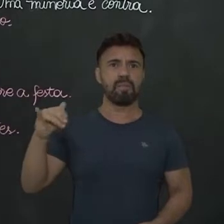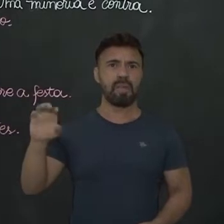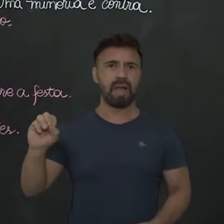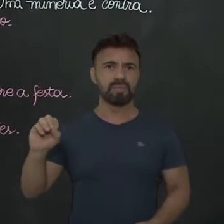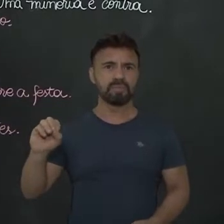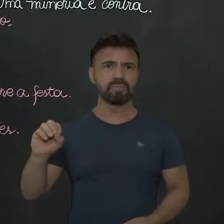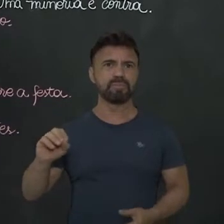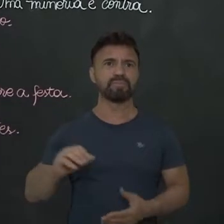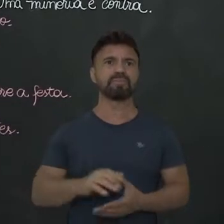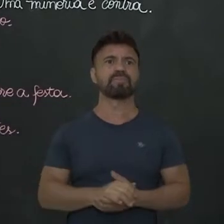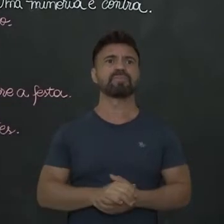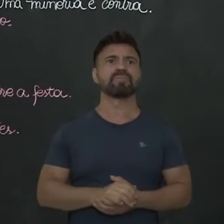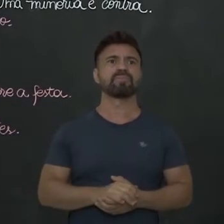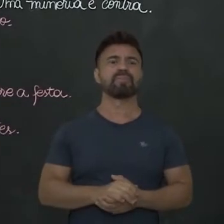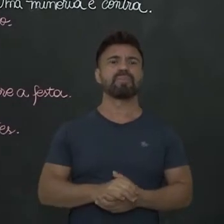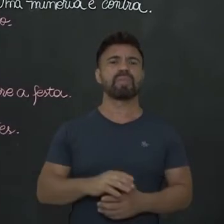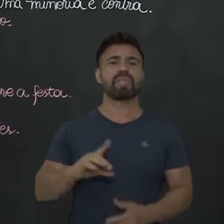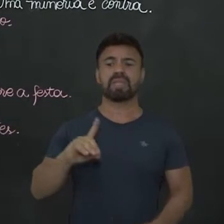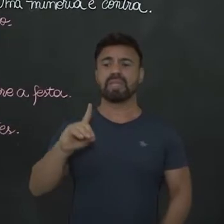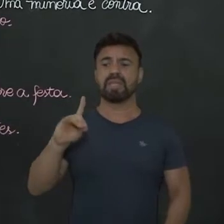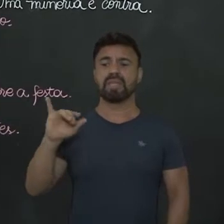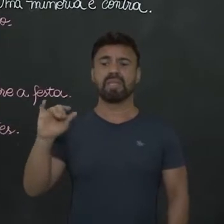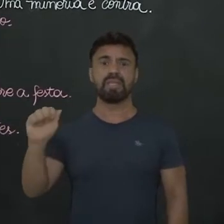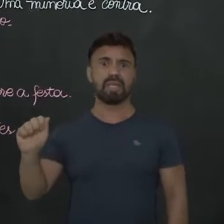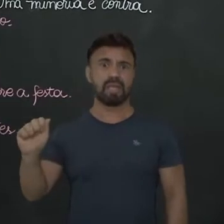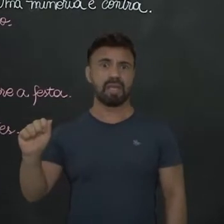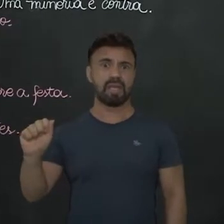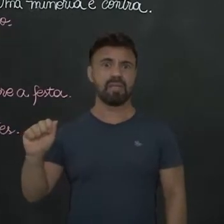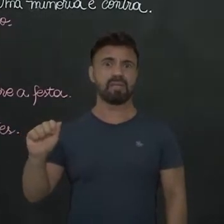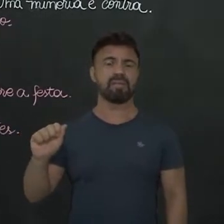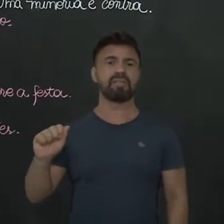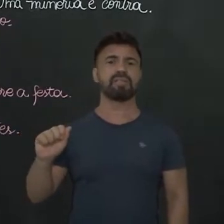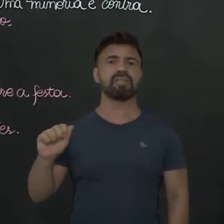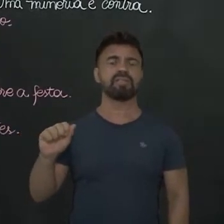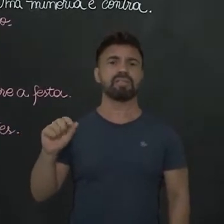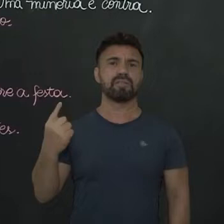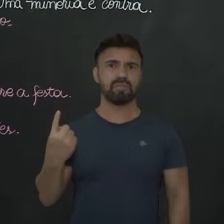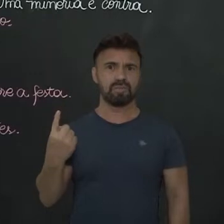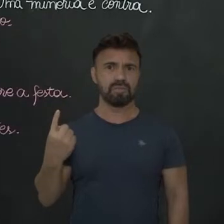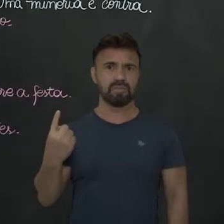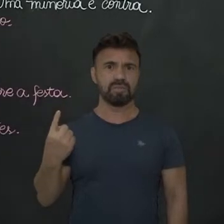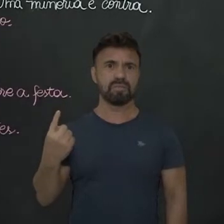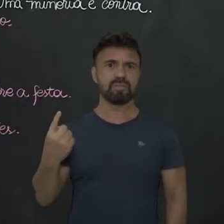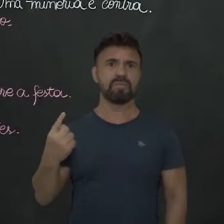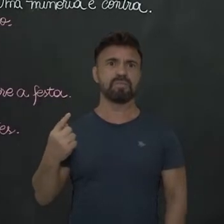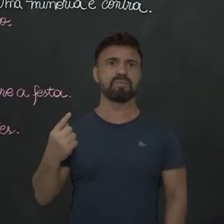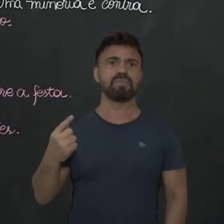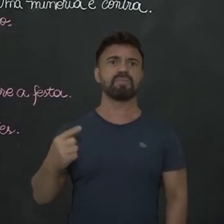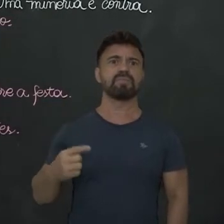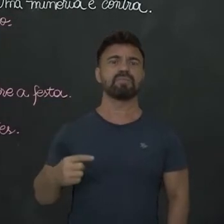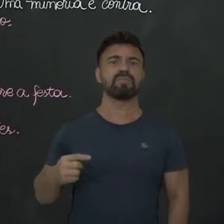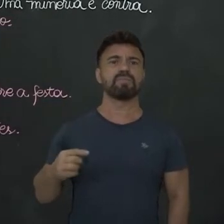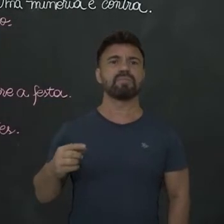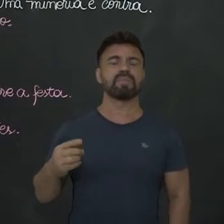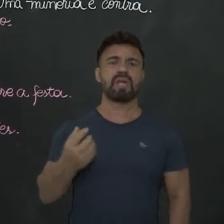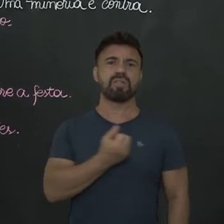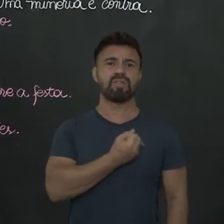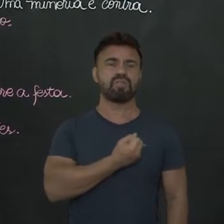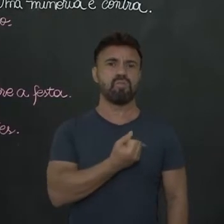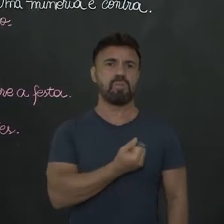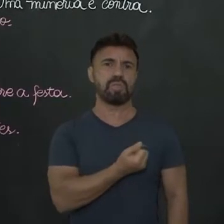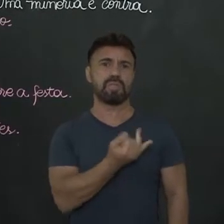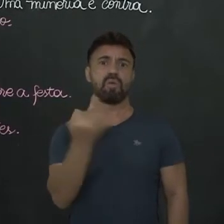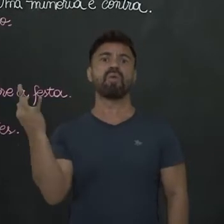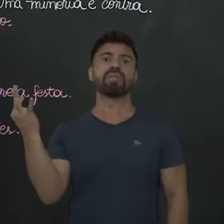com o numeral, ok? Com a expressão dia, como a expressão dia está no singular, o verbo fica no singular. Mas com o indicativo de numeral,